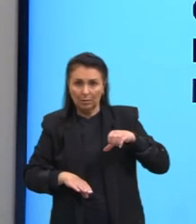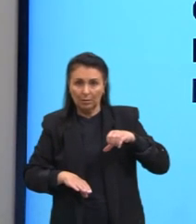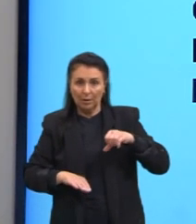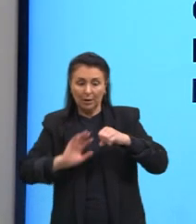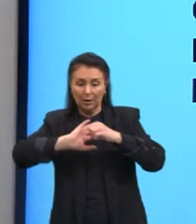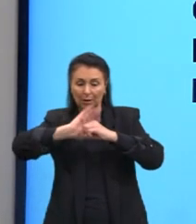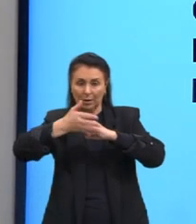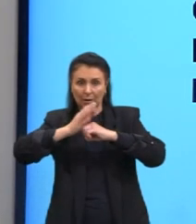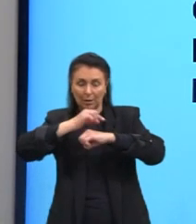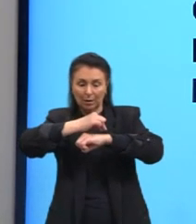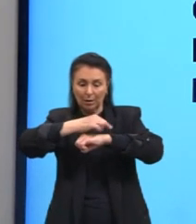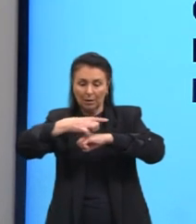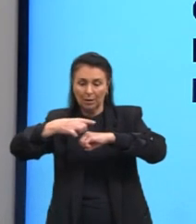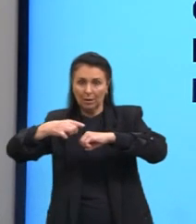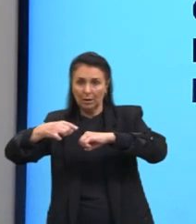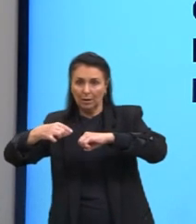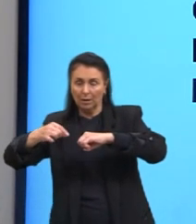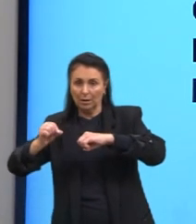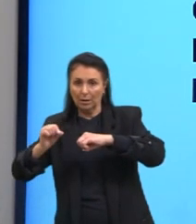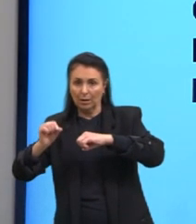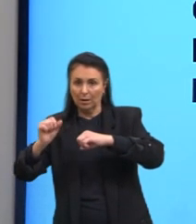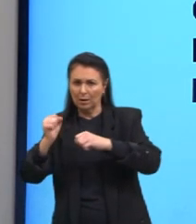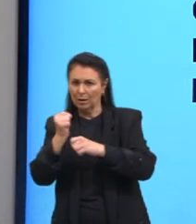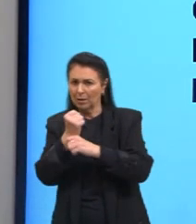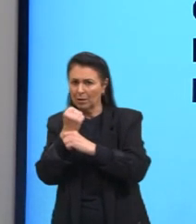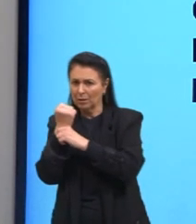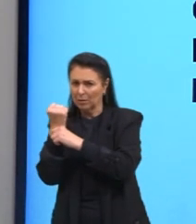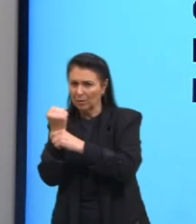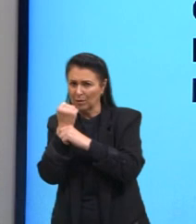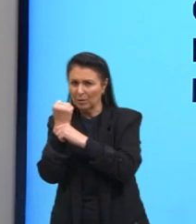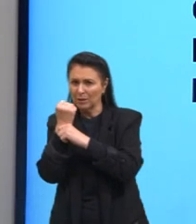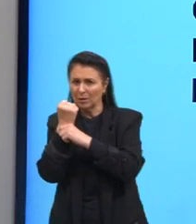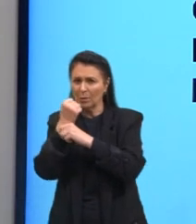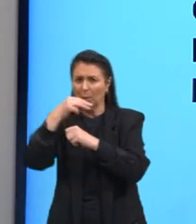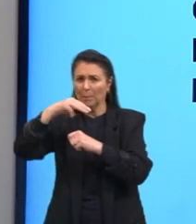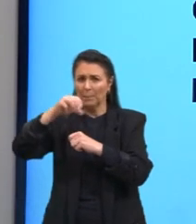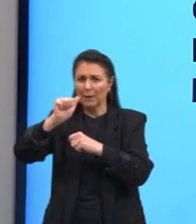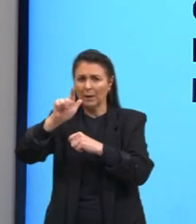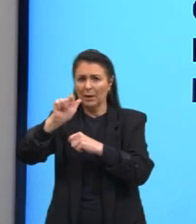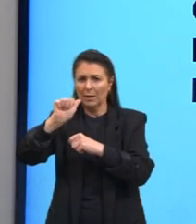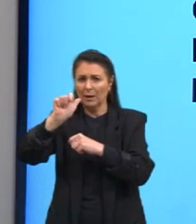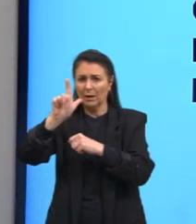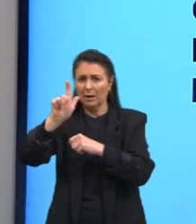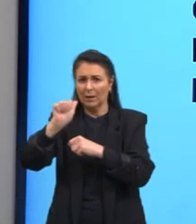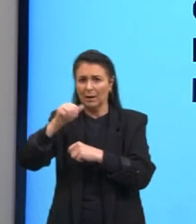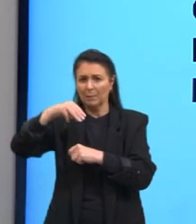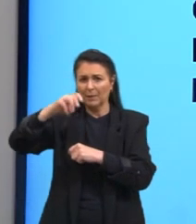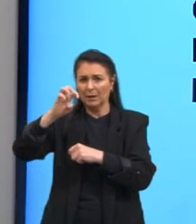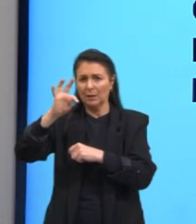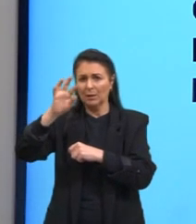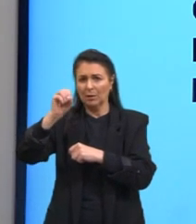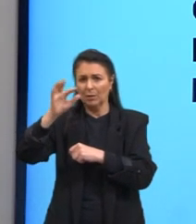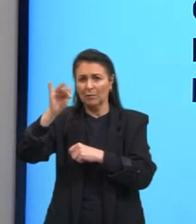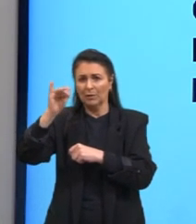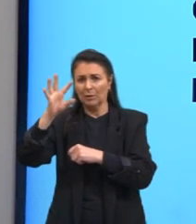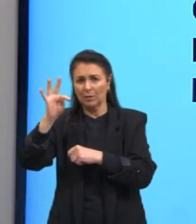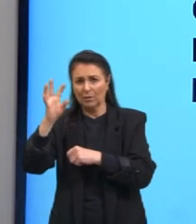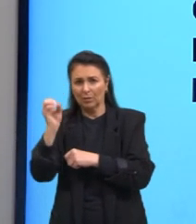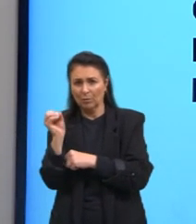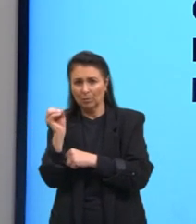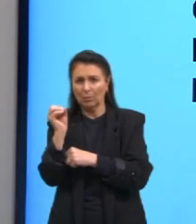semente de proteção para o megagametófito e Vasco vascularização